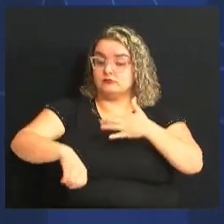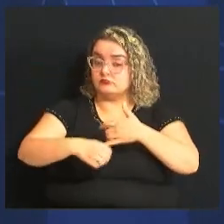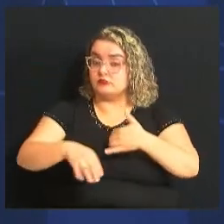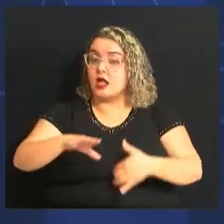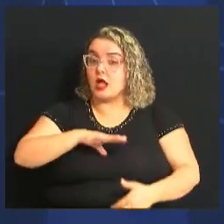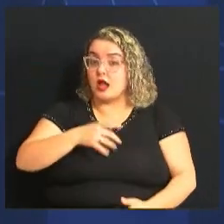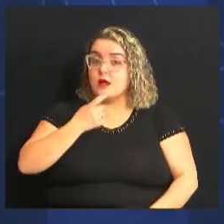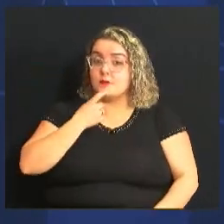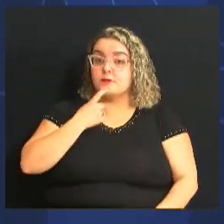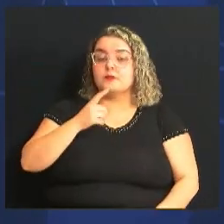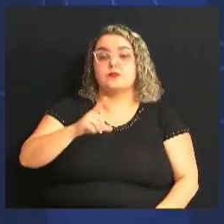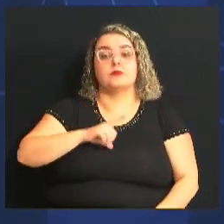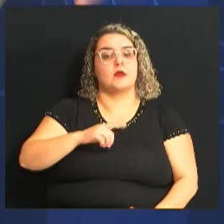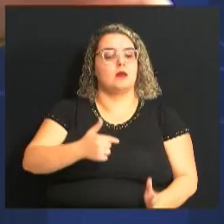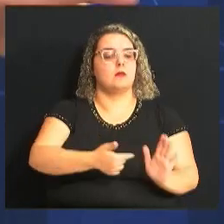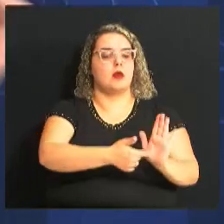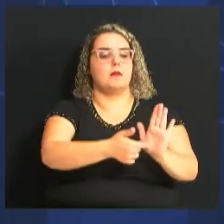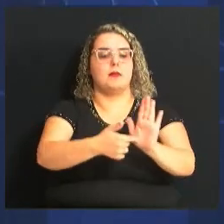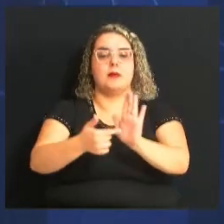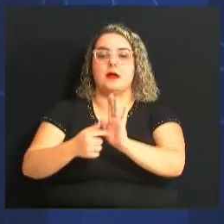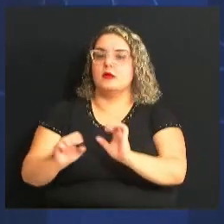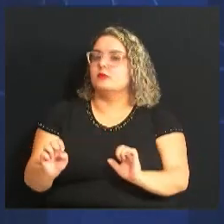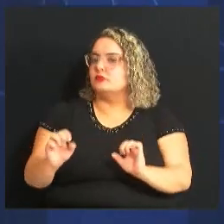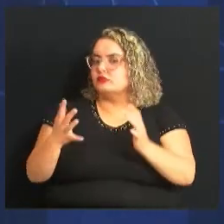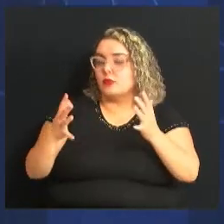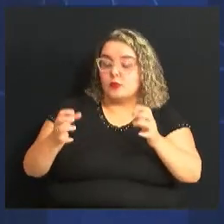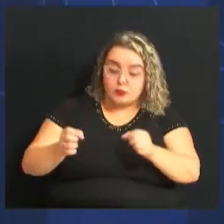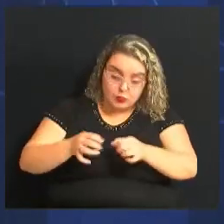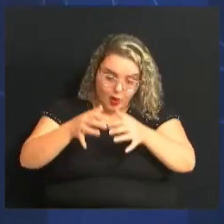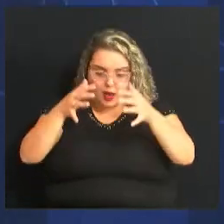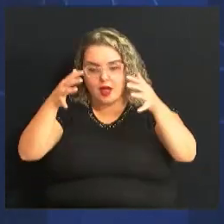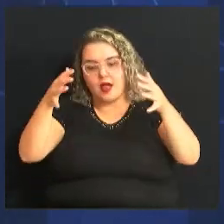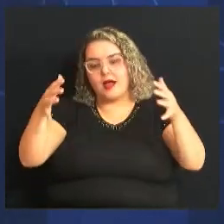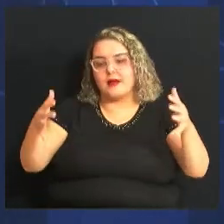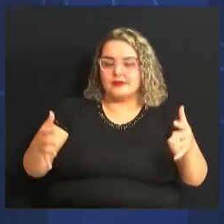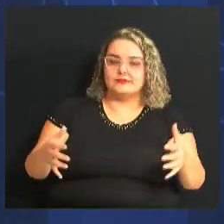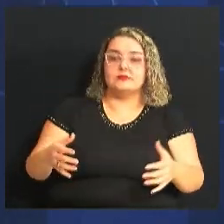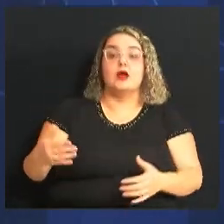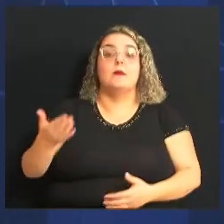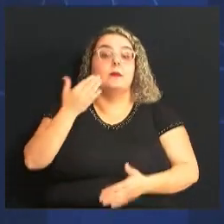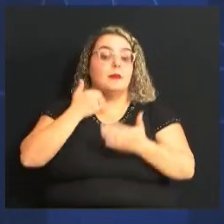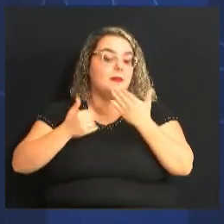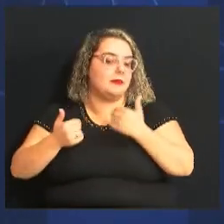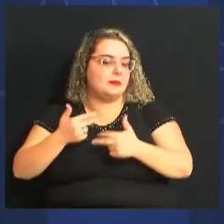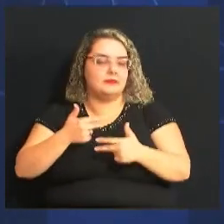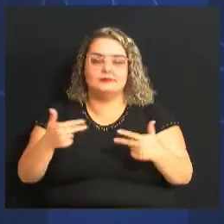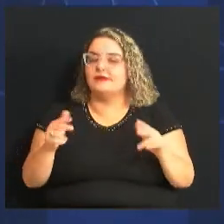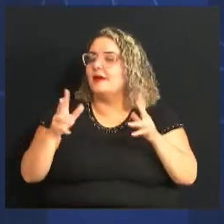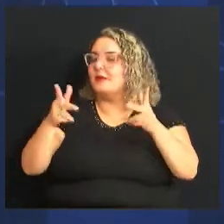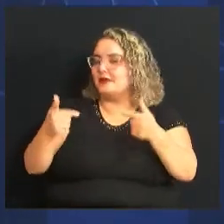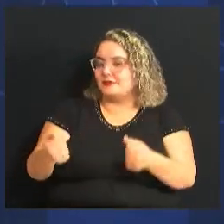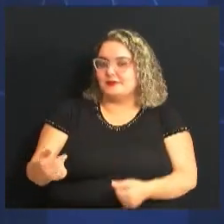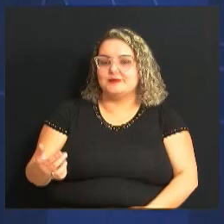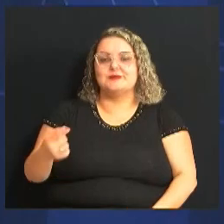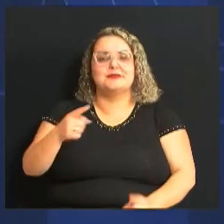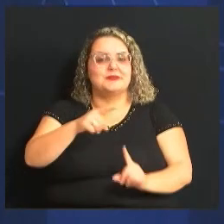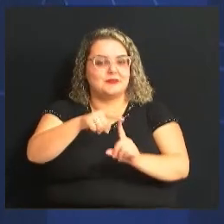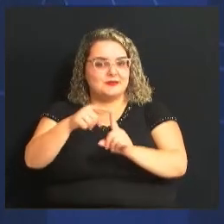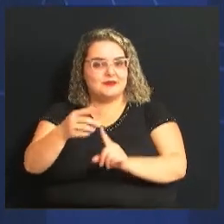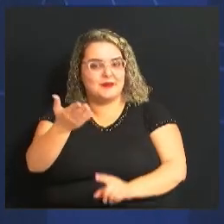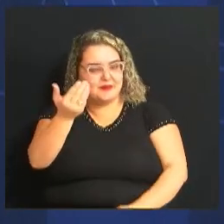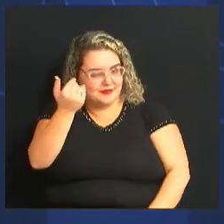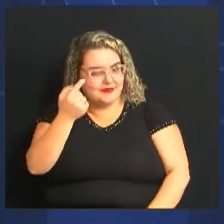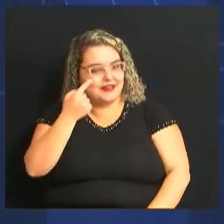Campinas, tem exposição, show de mágicas, festival gastronômico, é para todos os gostos, então